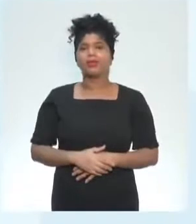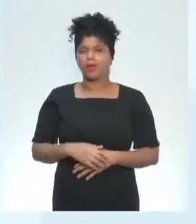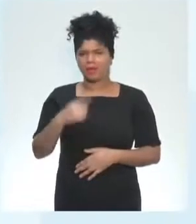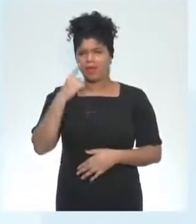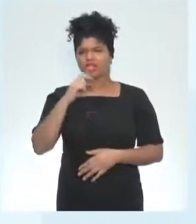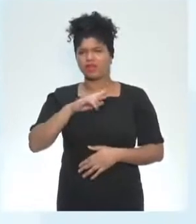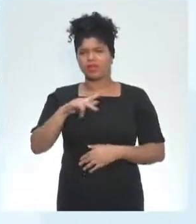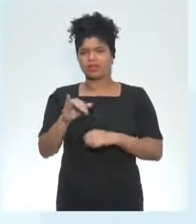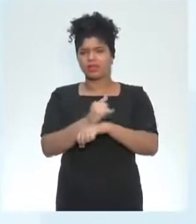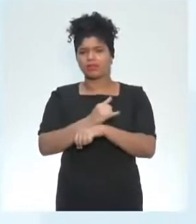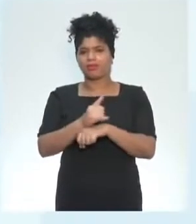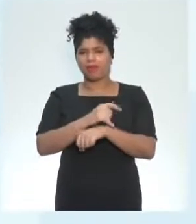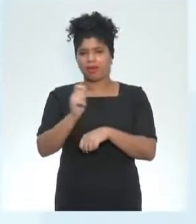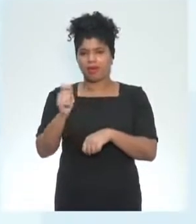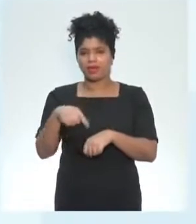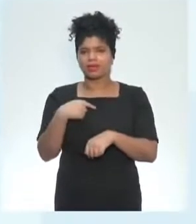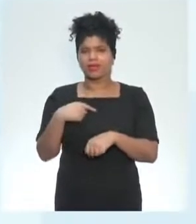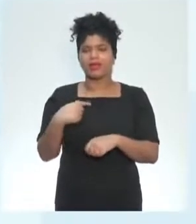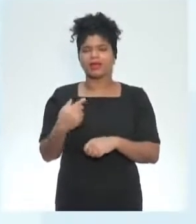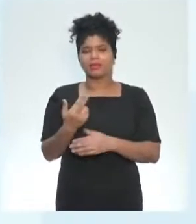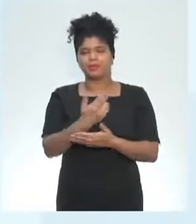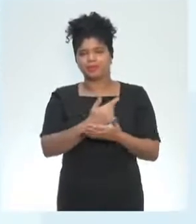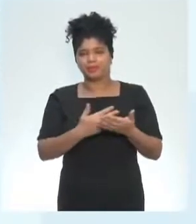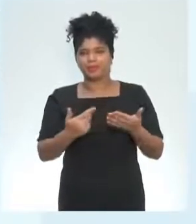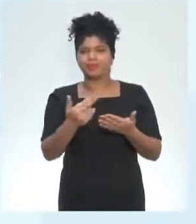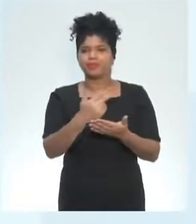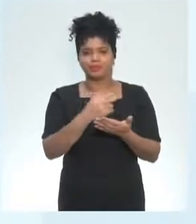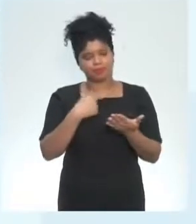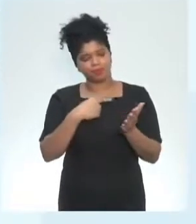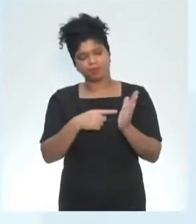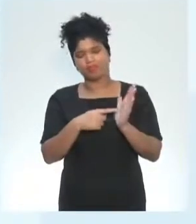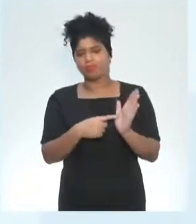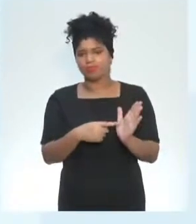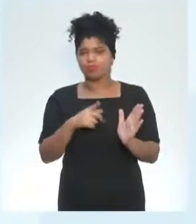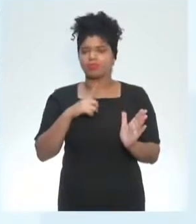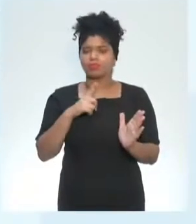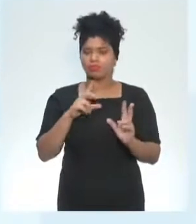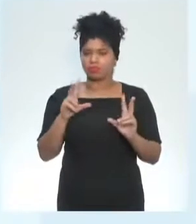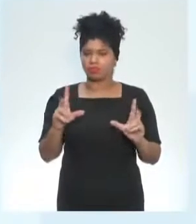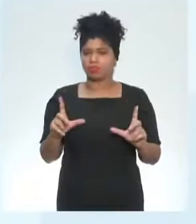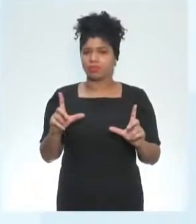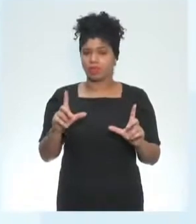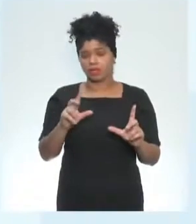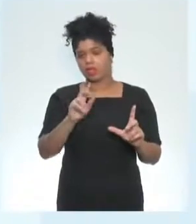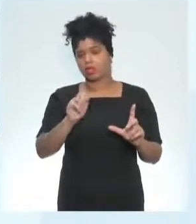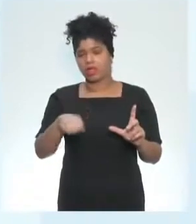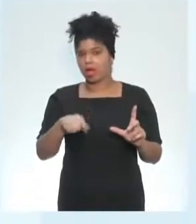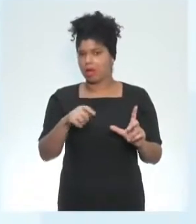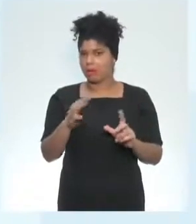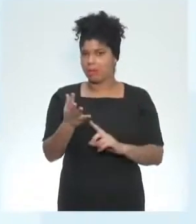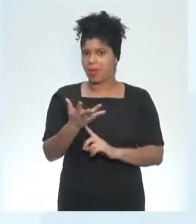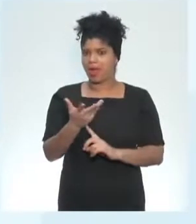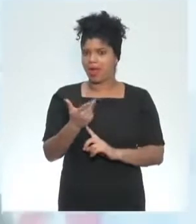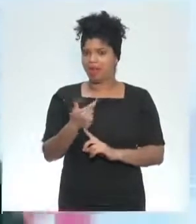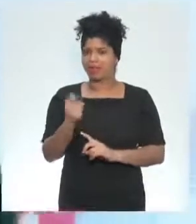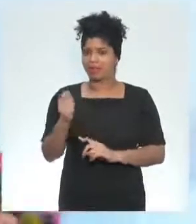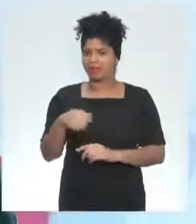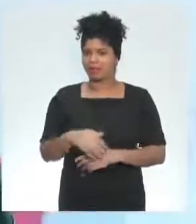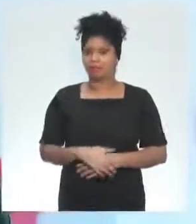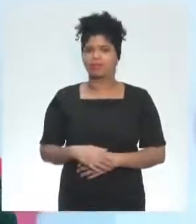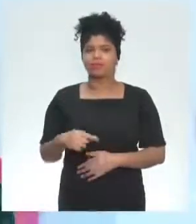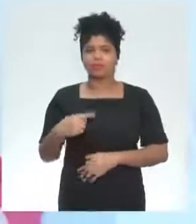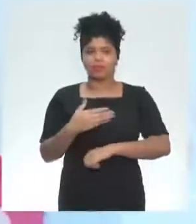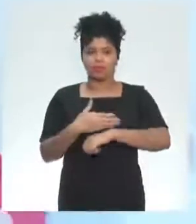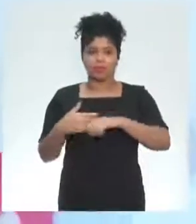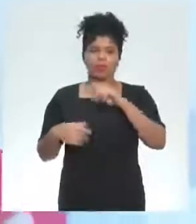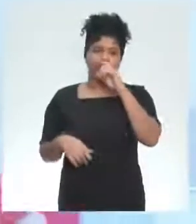várias técnicas aí para realização de desenhos, de gravuras, né? Tá? Ou também, né, como a gente já está muito acostumado,